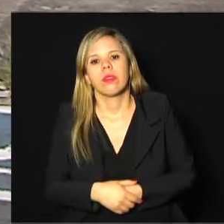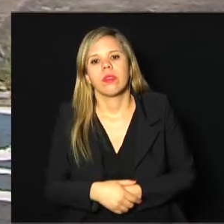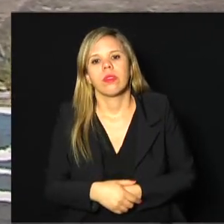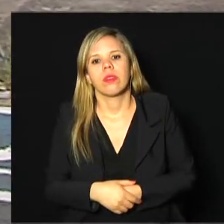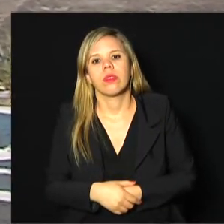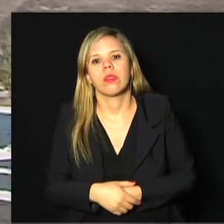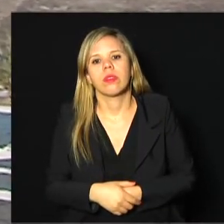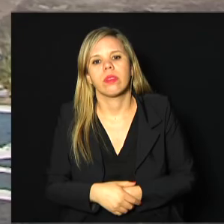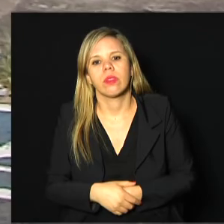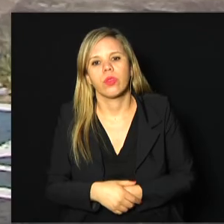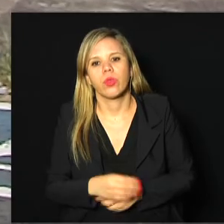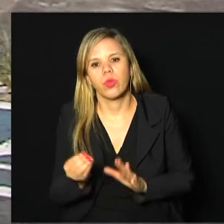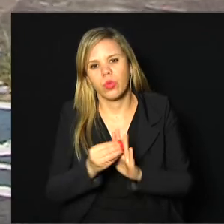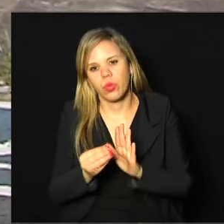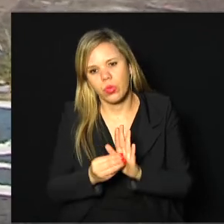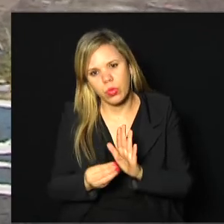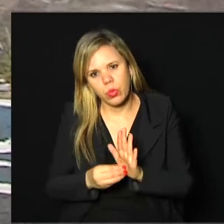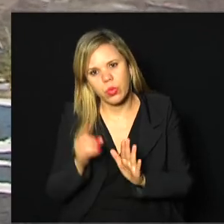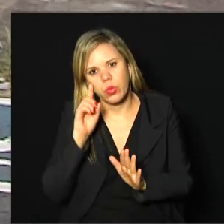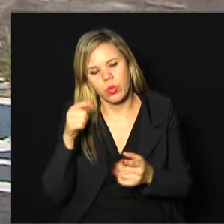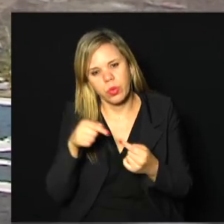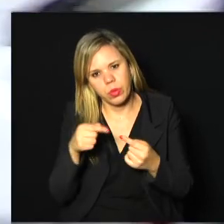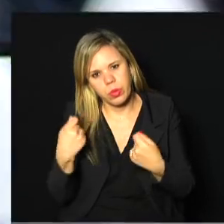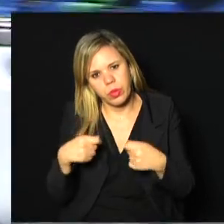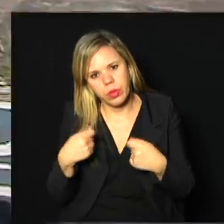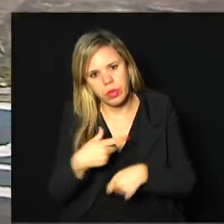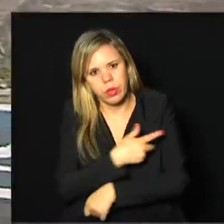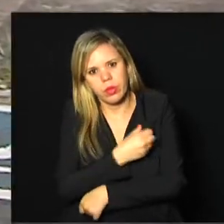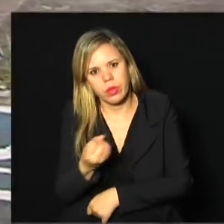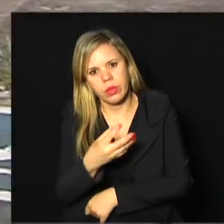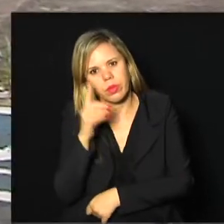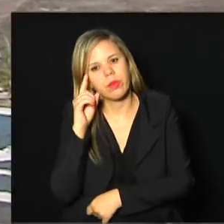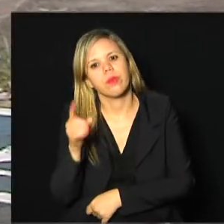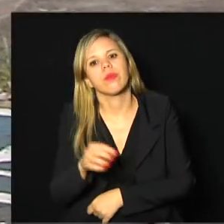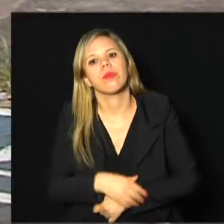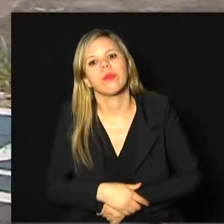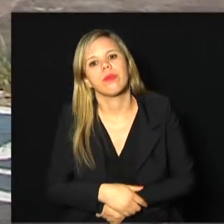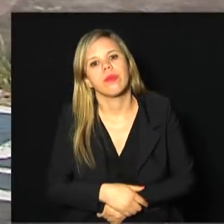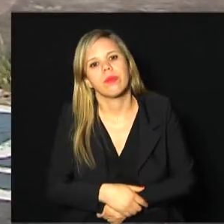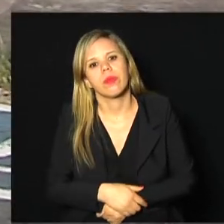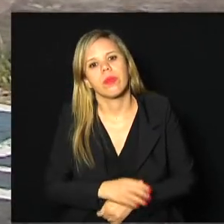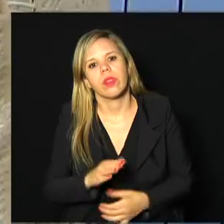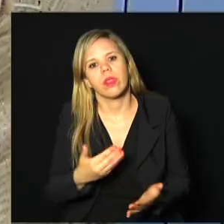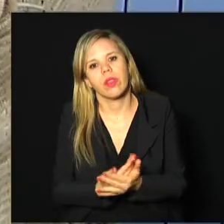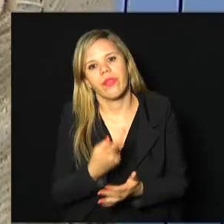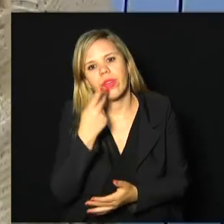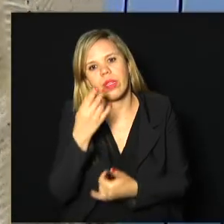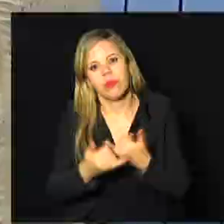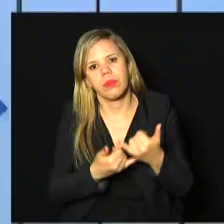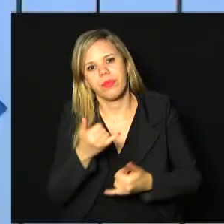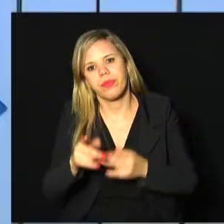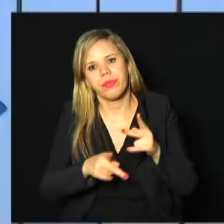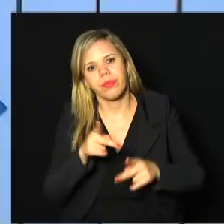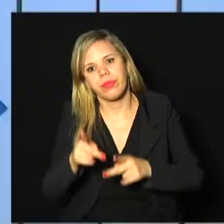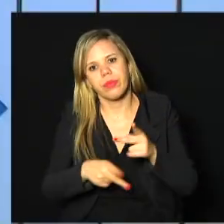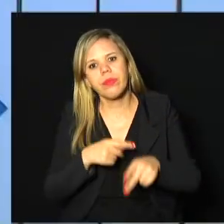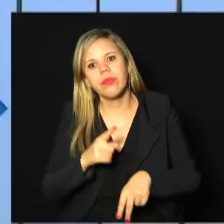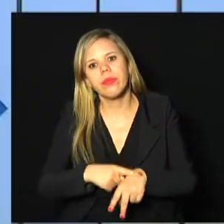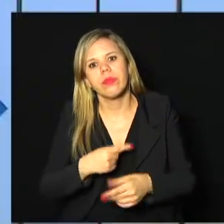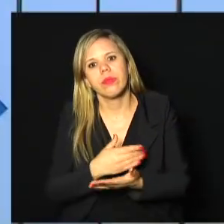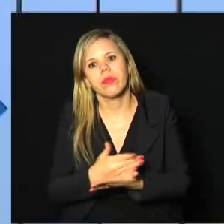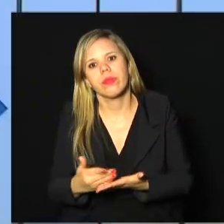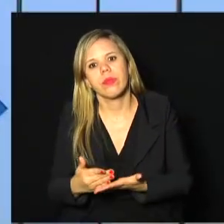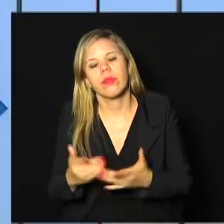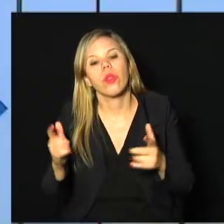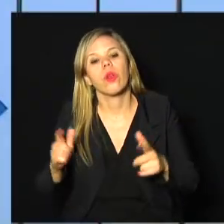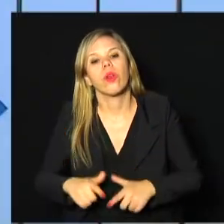para atualizar a carteirinha e ver a necessidade de fazer uma nova dose. Até falei, eu brinquei, né, com as pessoas na hora que a